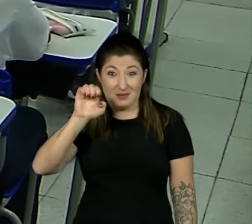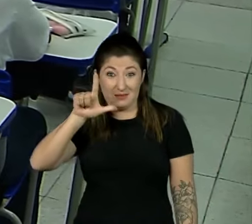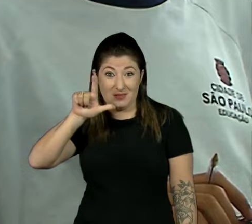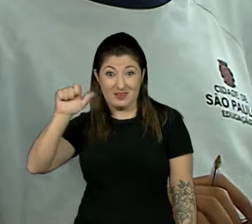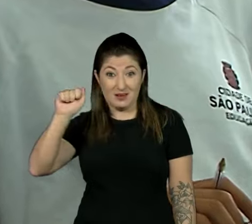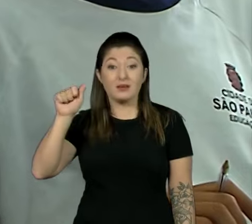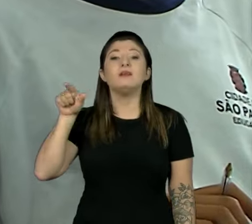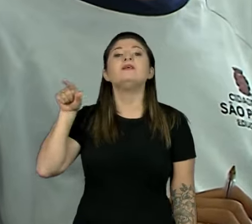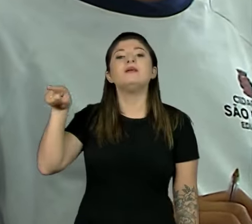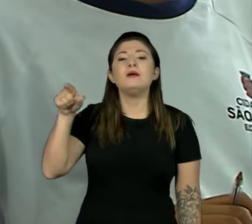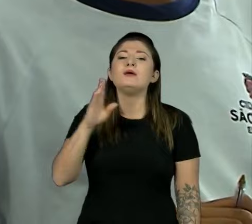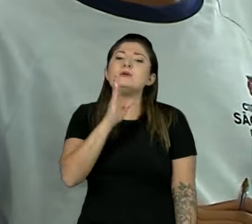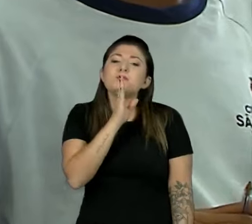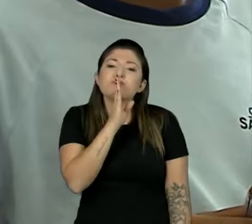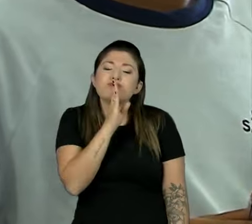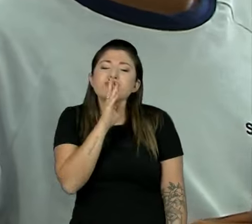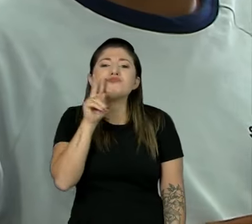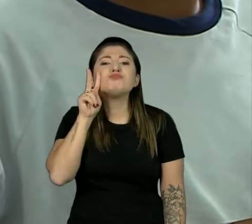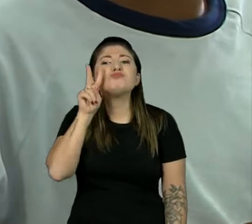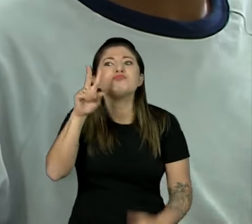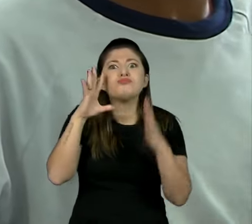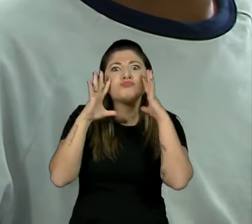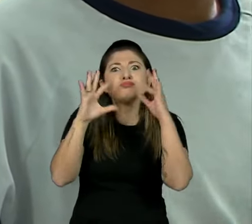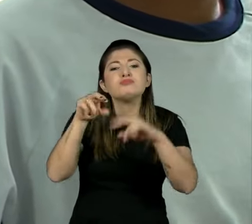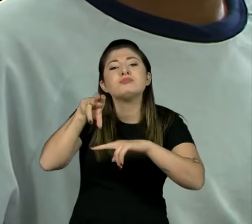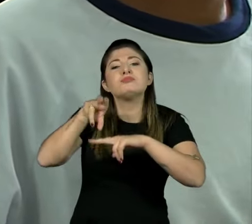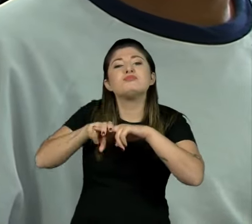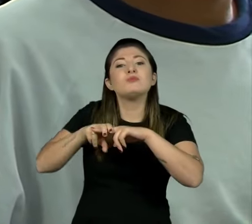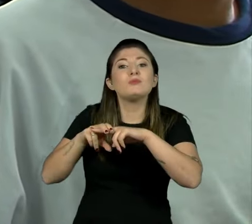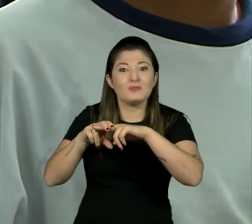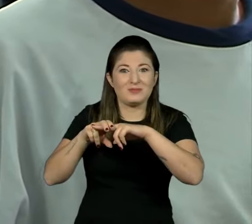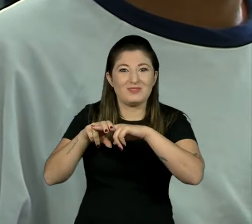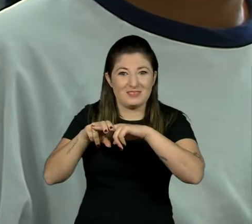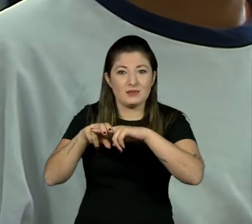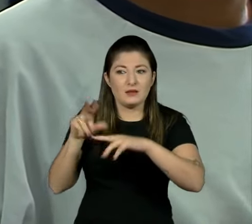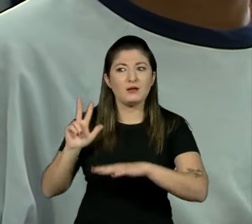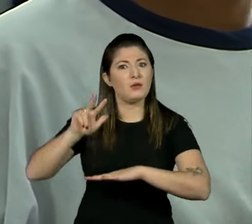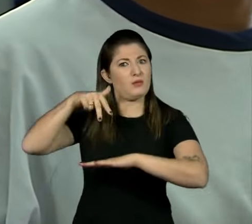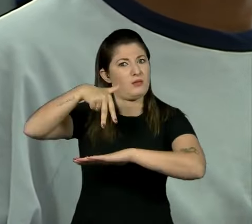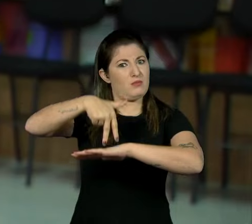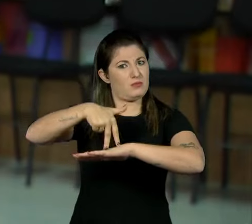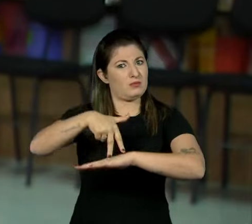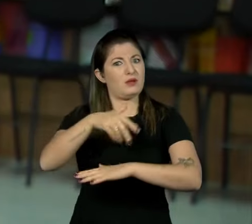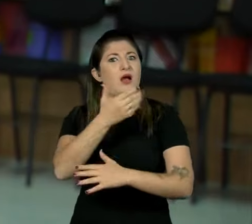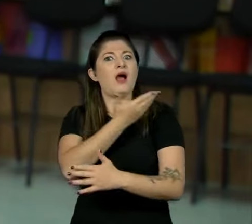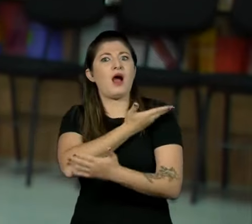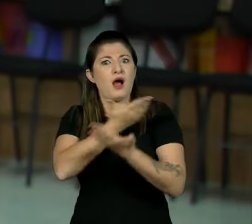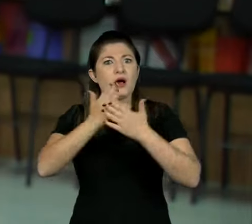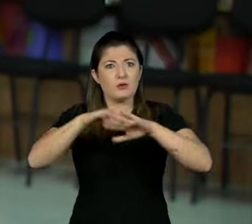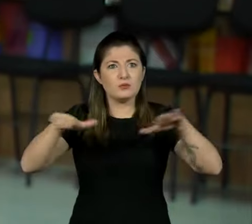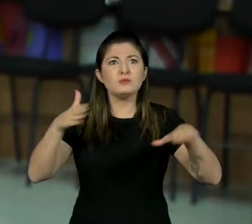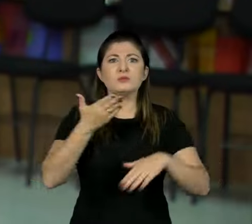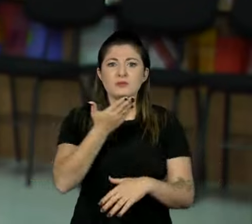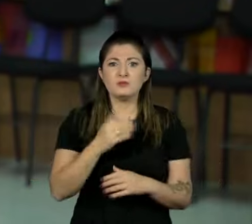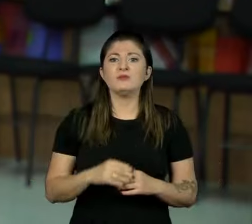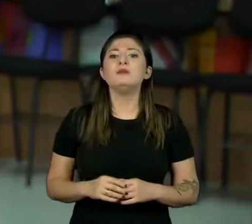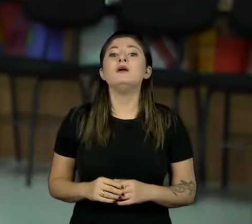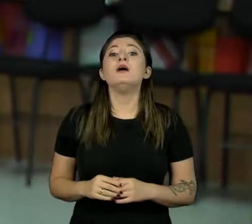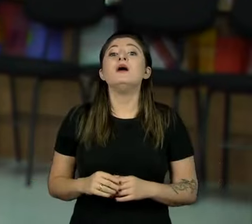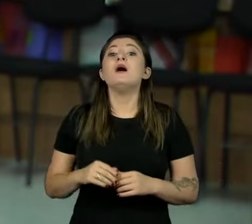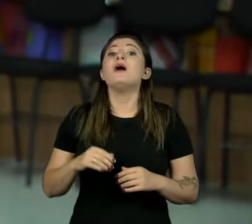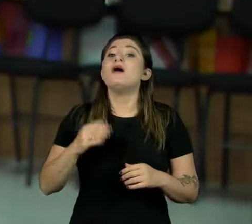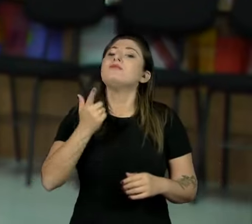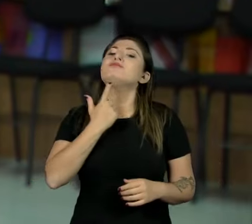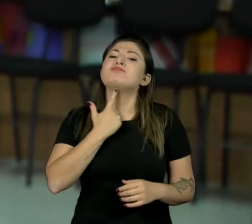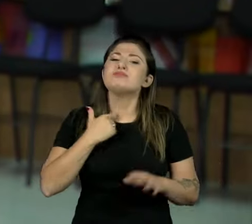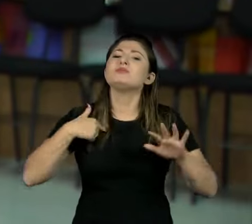no fundo da sala, talvez nem imagine o tamanho do protagonismo desta aluna. Eu sou muito do tipo de pessoa que quando quer, vai atrás,